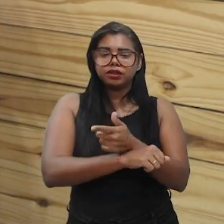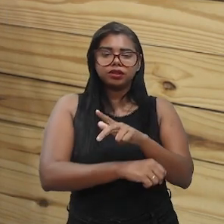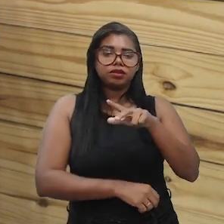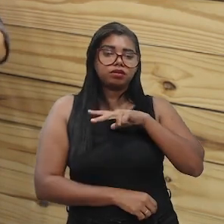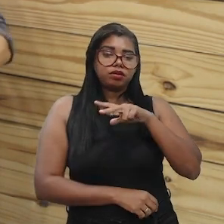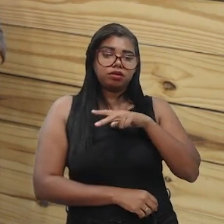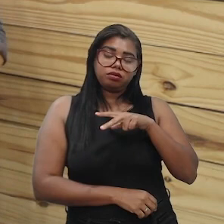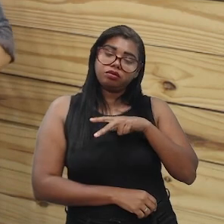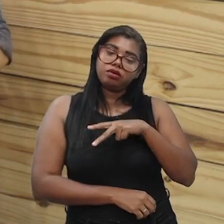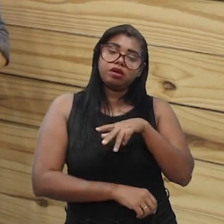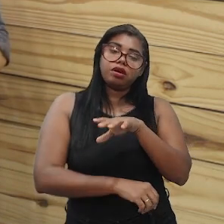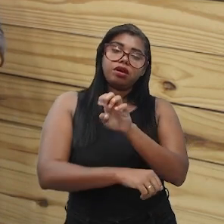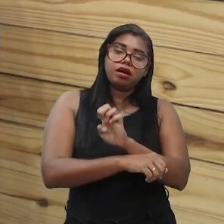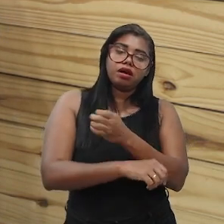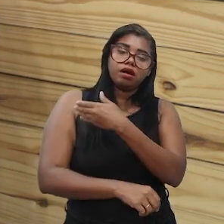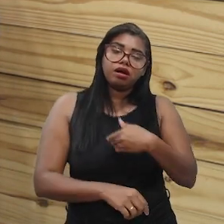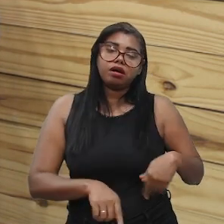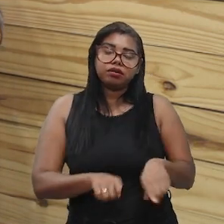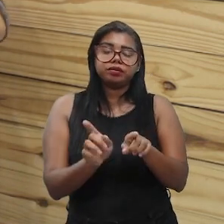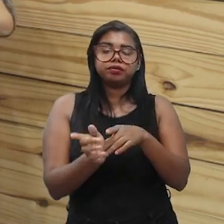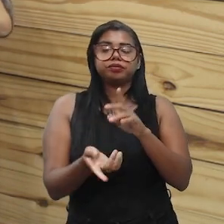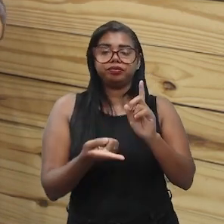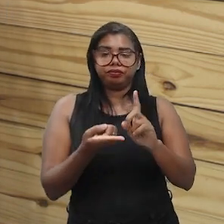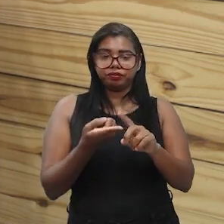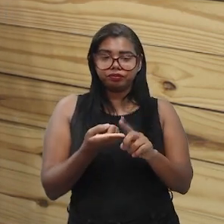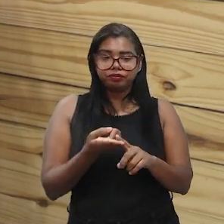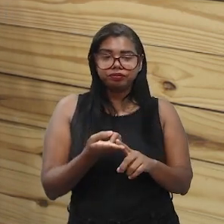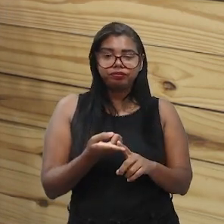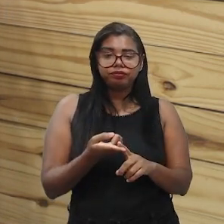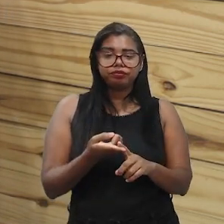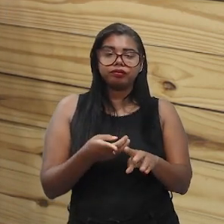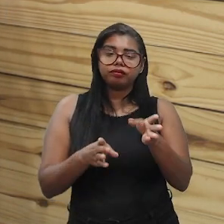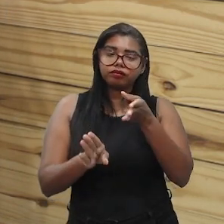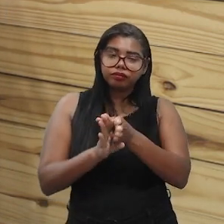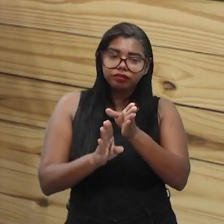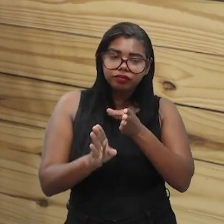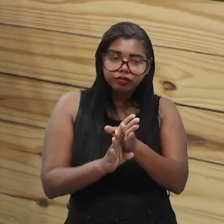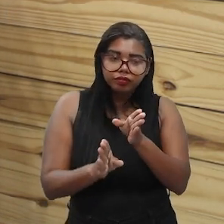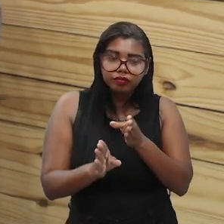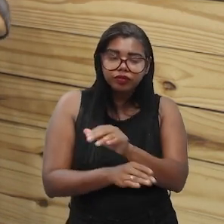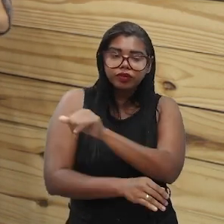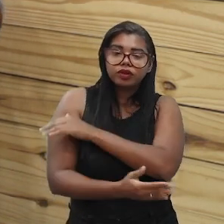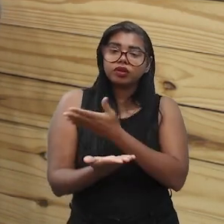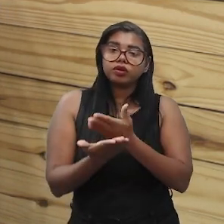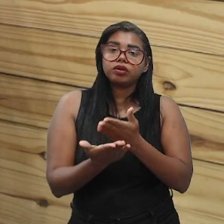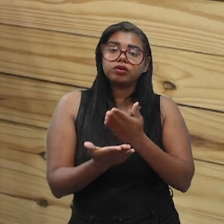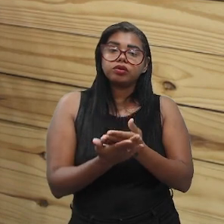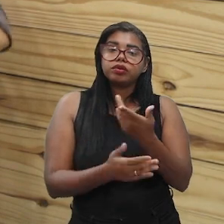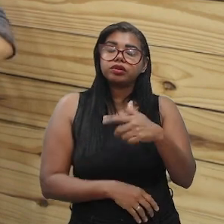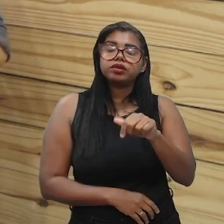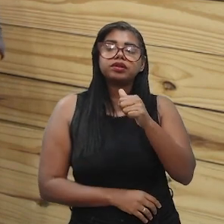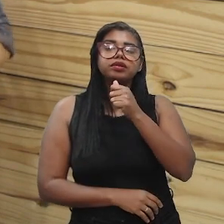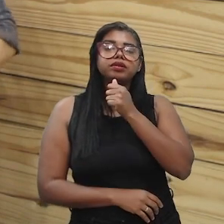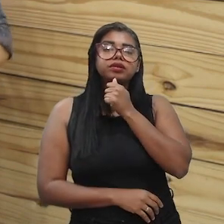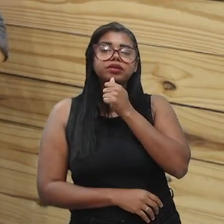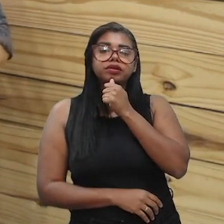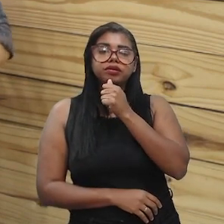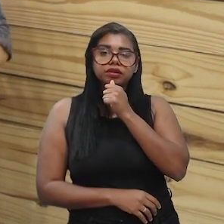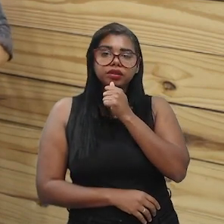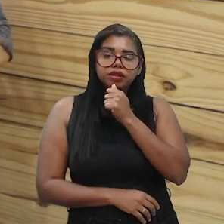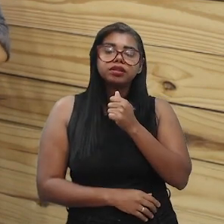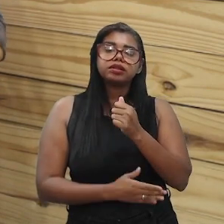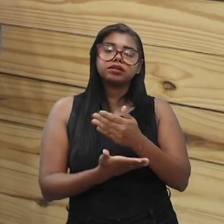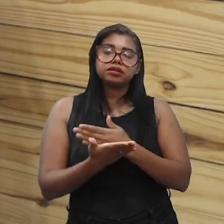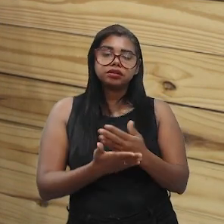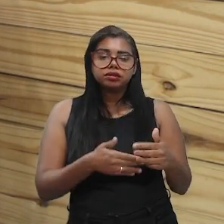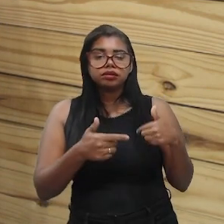em organizações não governamentais. Então, a gente sempre orienta que aquele aluno que ainda não teve a oportunidade de ingressar no mercado de